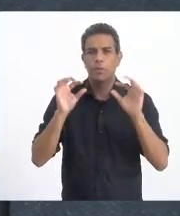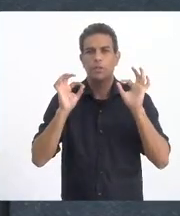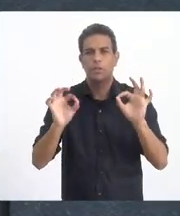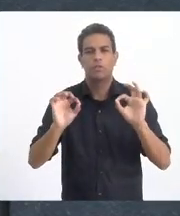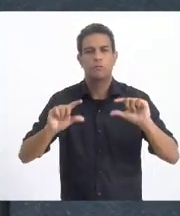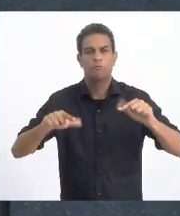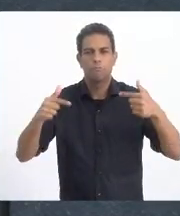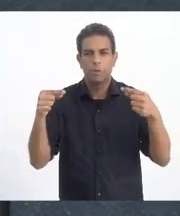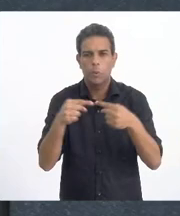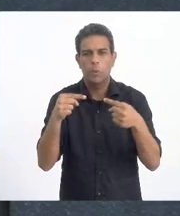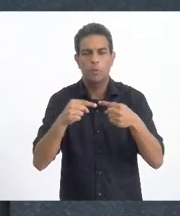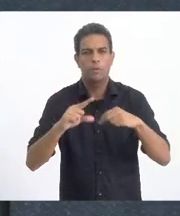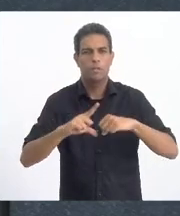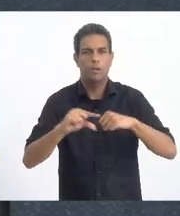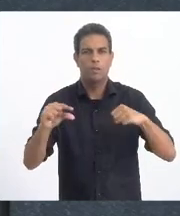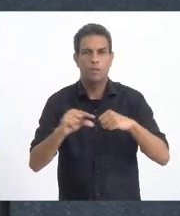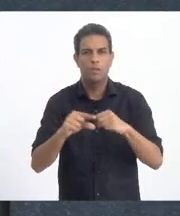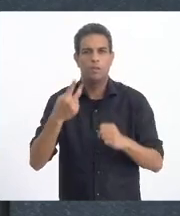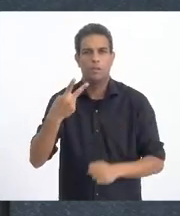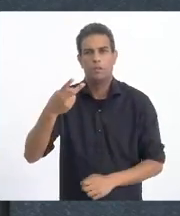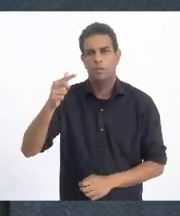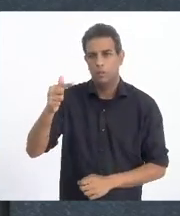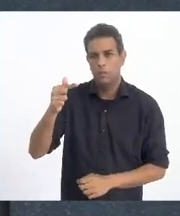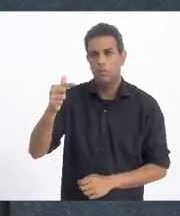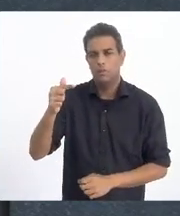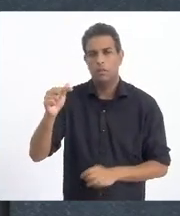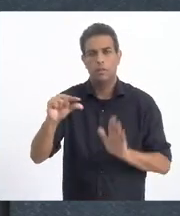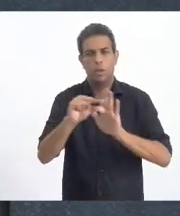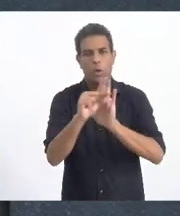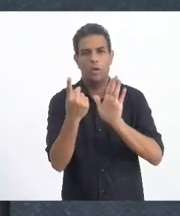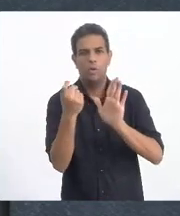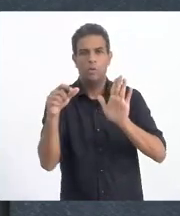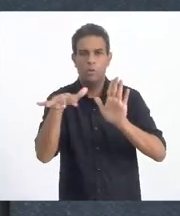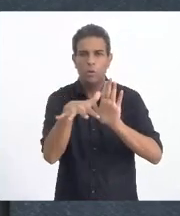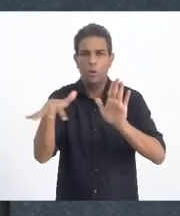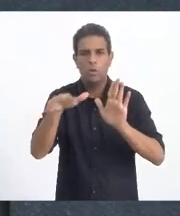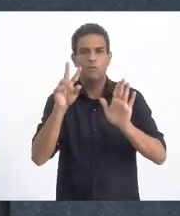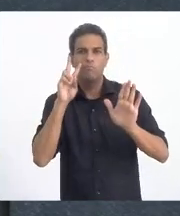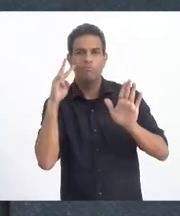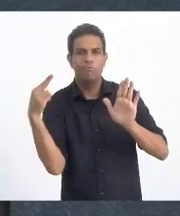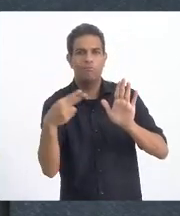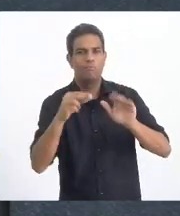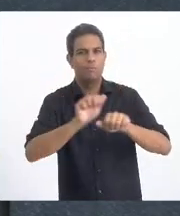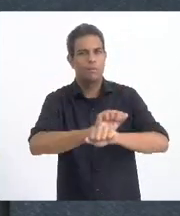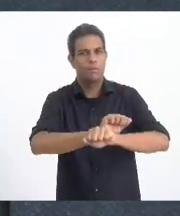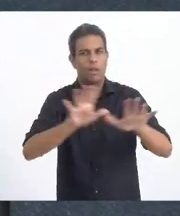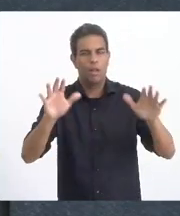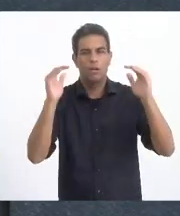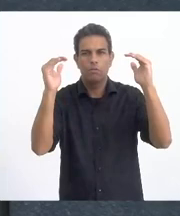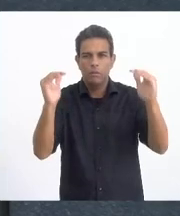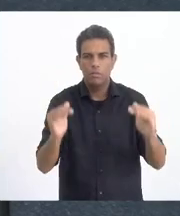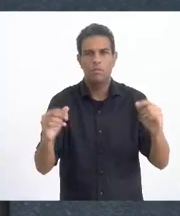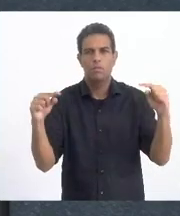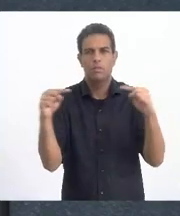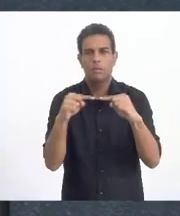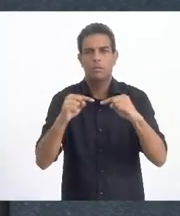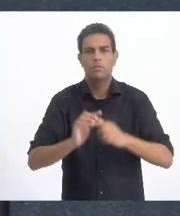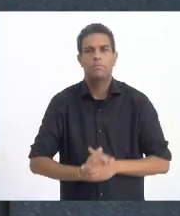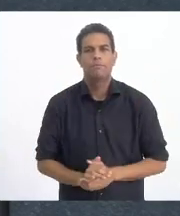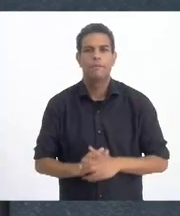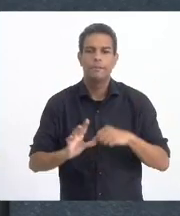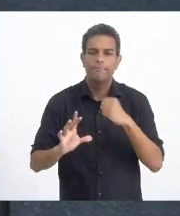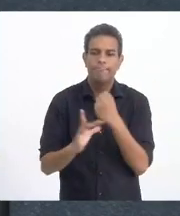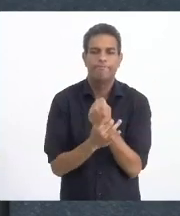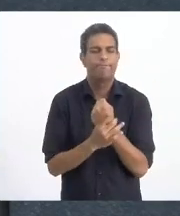defendida no projeto. O artigo 27, seu parágrafo único, já, de forma muito clara, colocam nesses termos, a